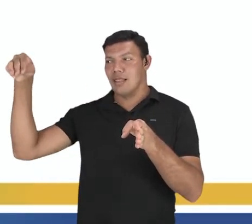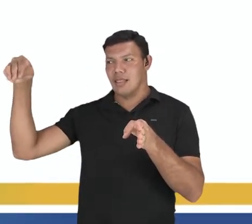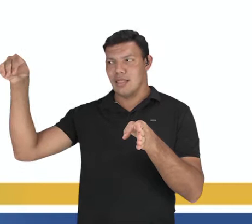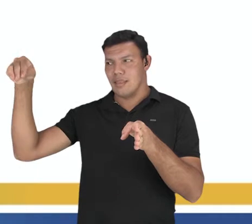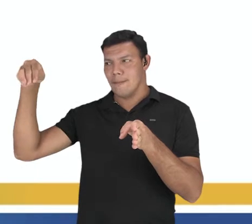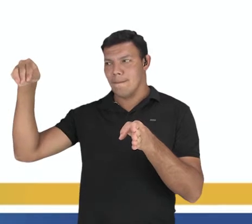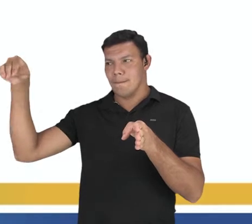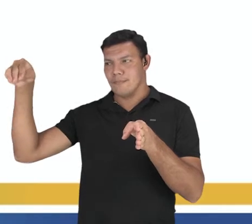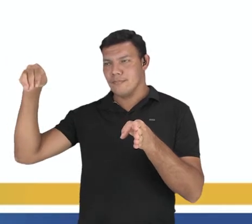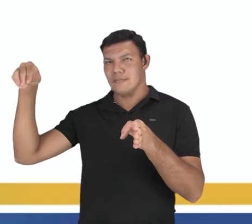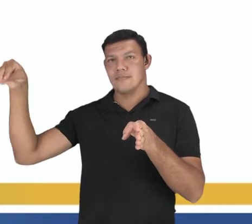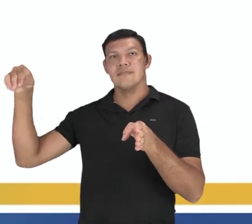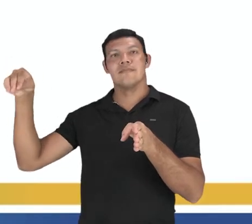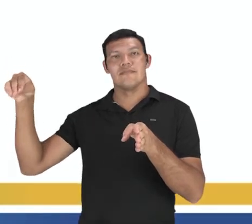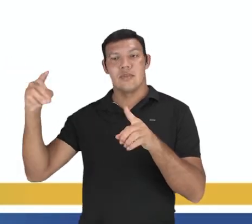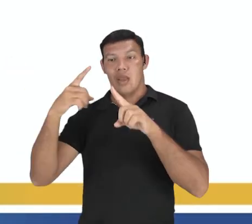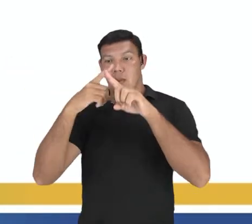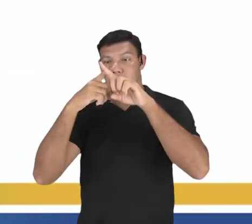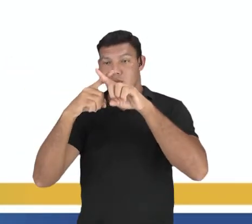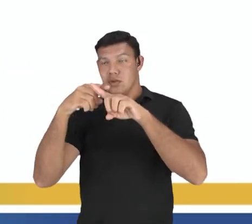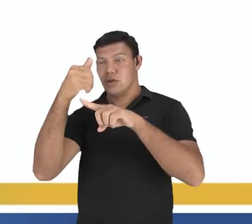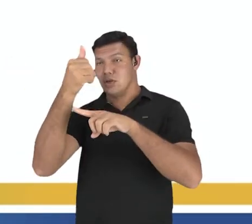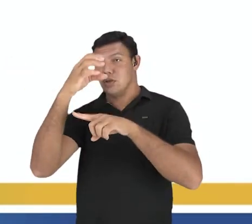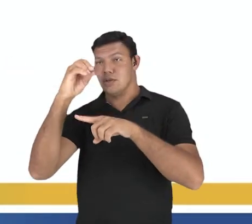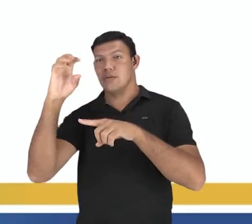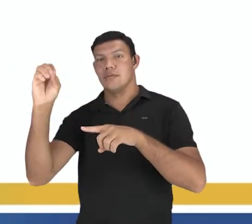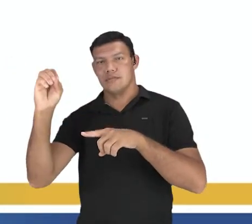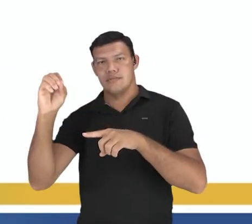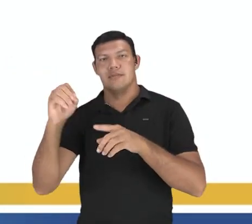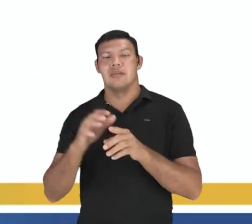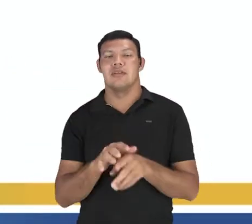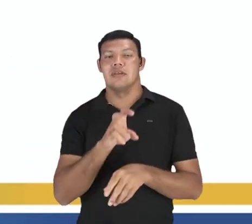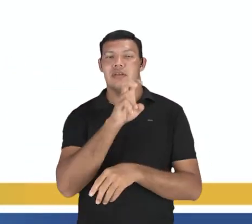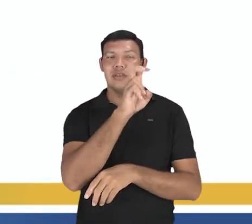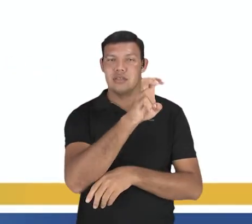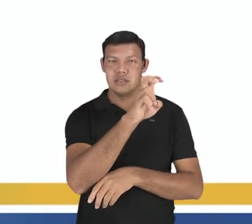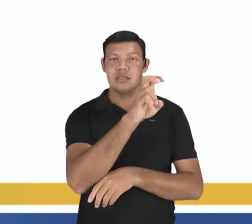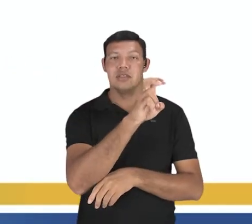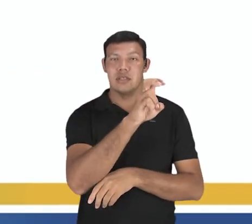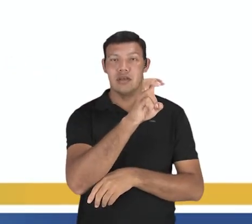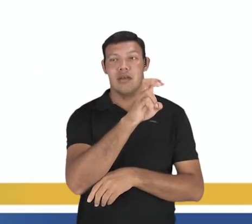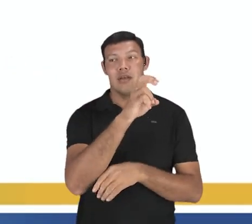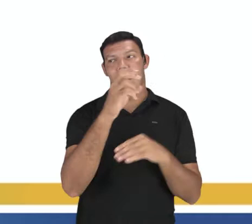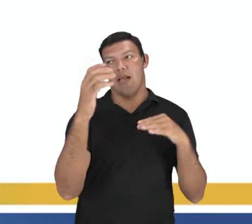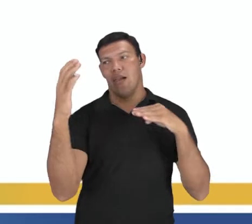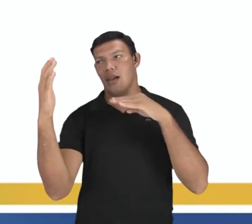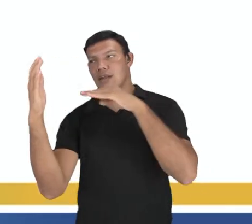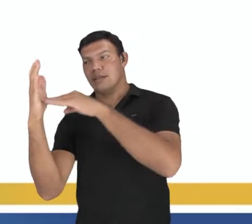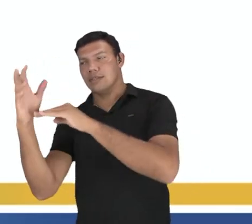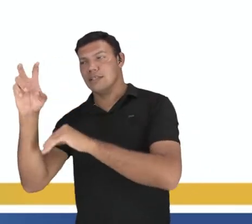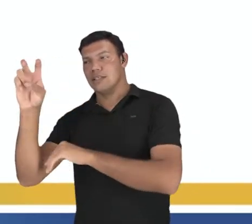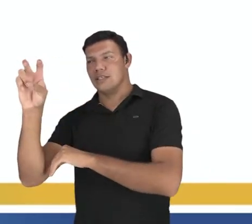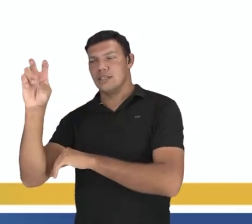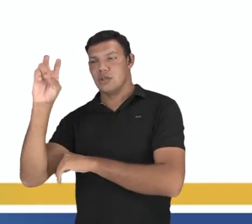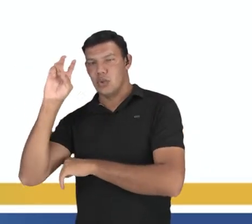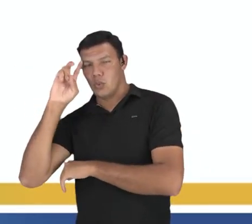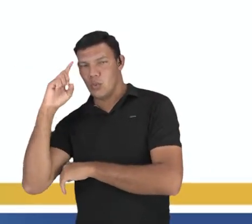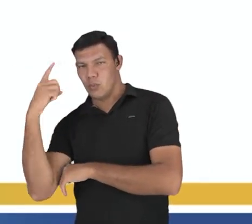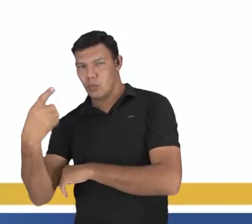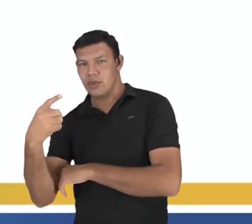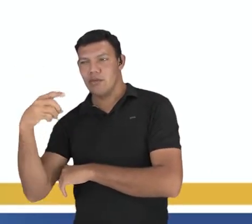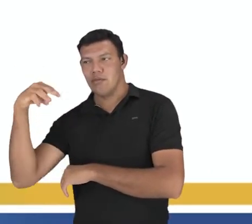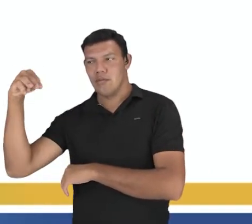direita Então eu estou fazendo uma multiplicação para o meu então aqui não quero assim com o mesmo 15 mil milímetros